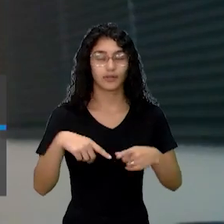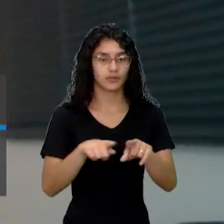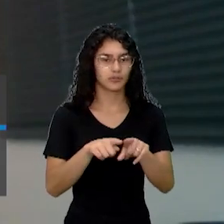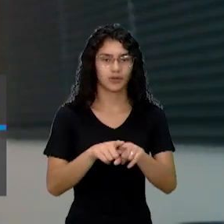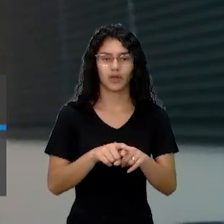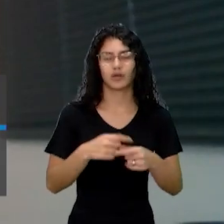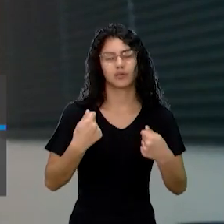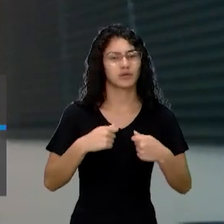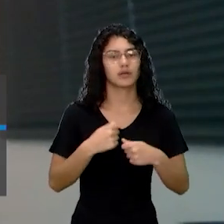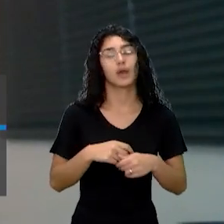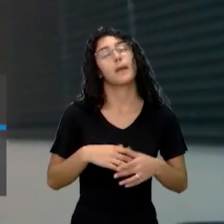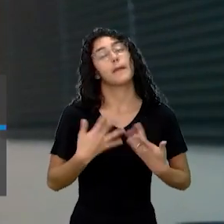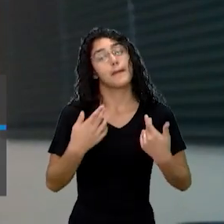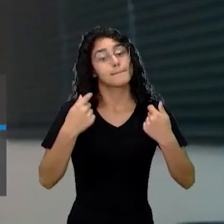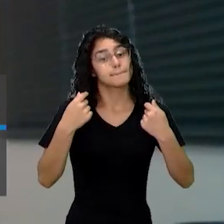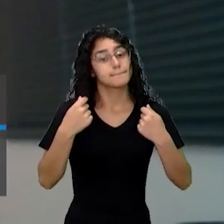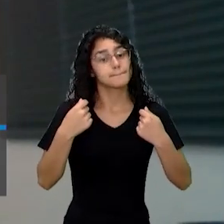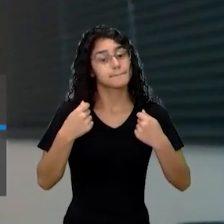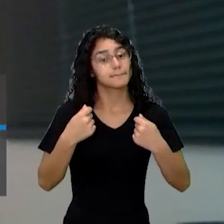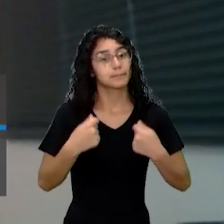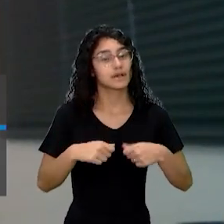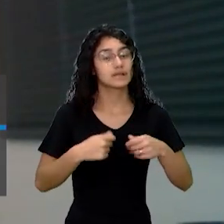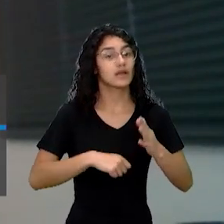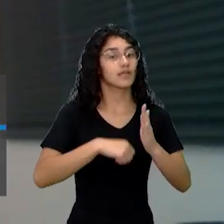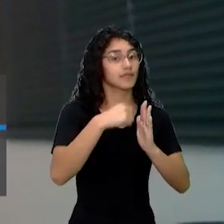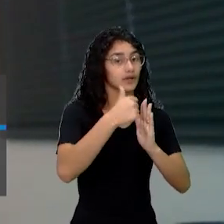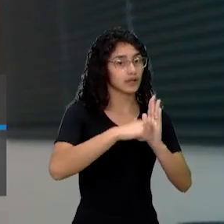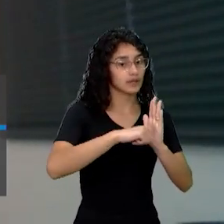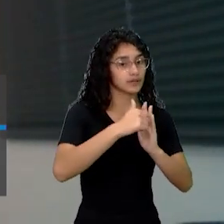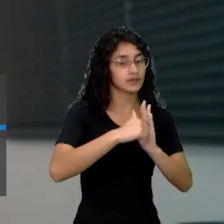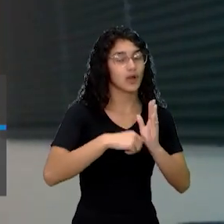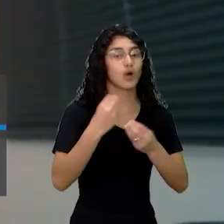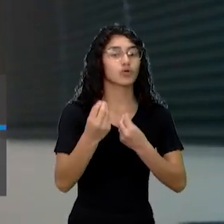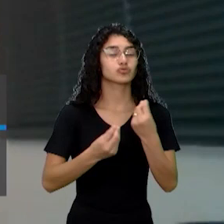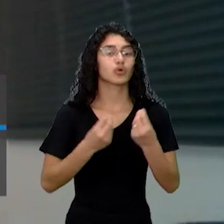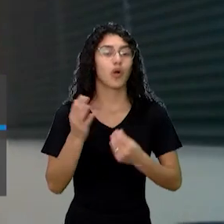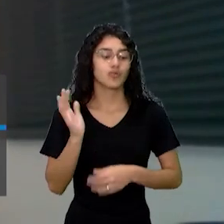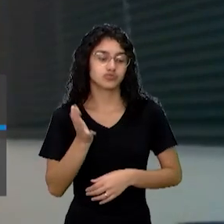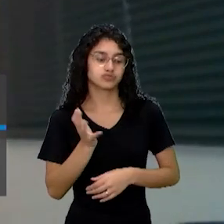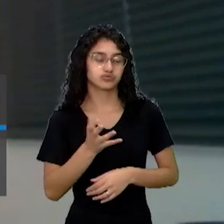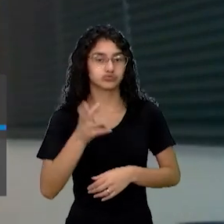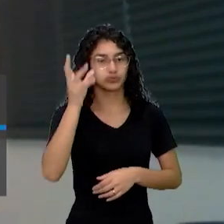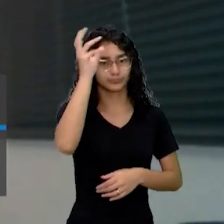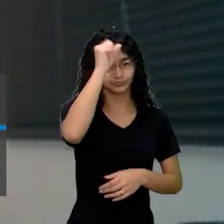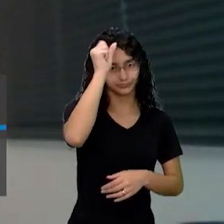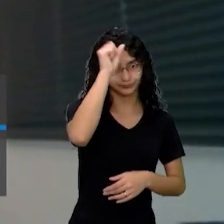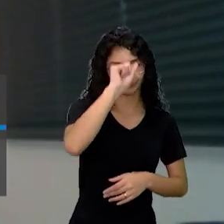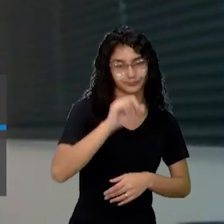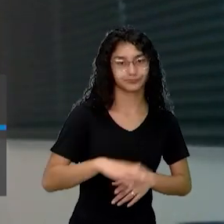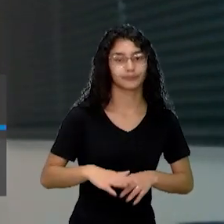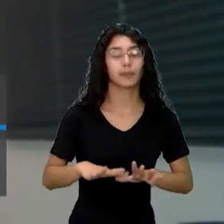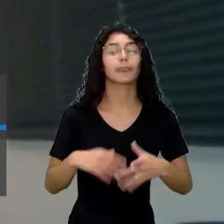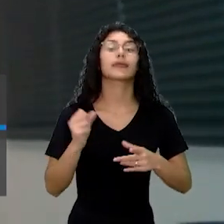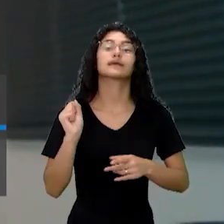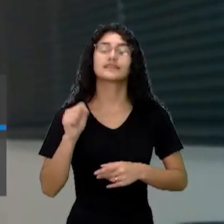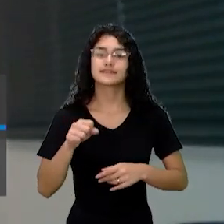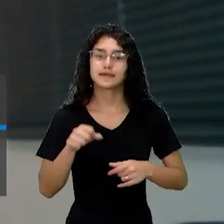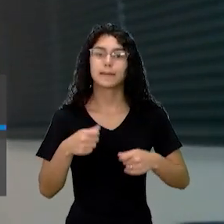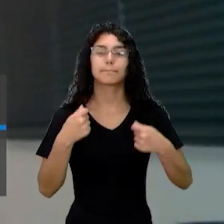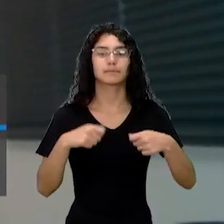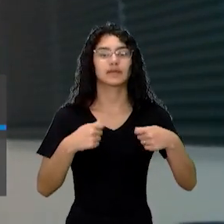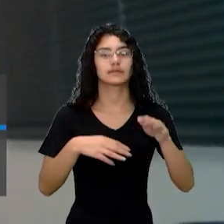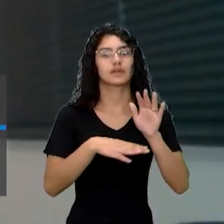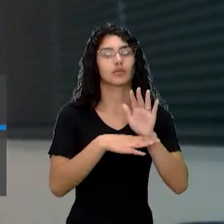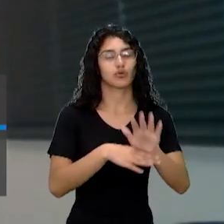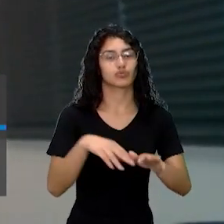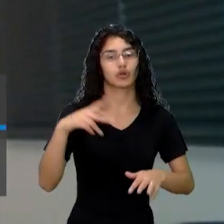de uma avaliação psicológica quando a gente vai pensar na aceleração de estudos. Aí sim, a gente precisa da